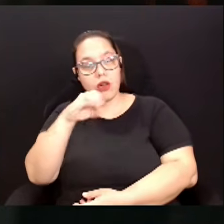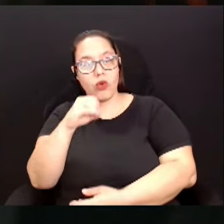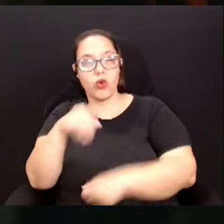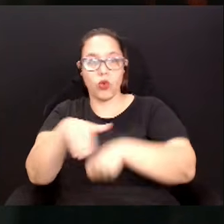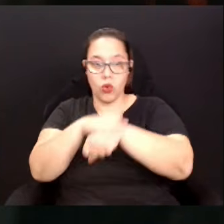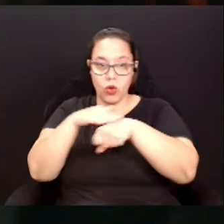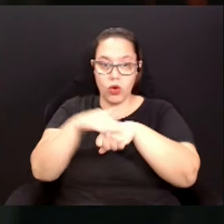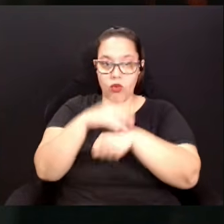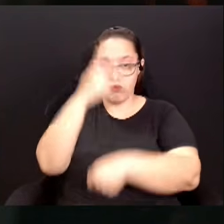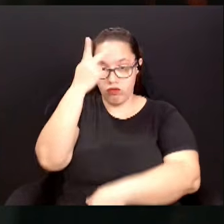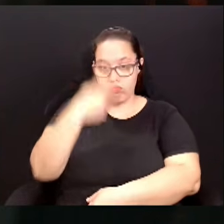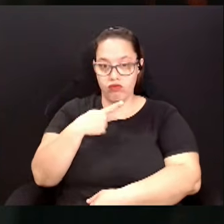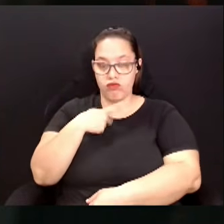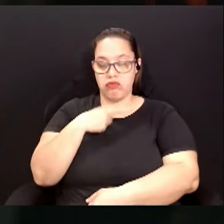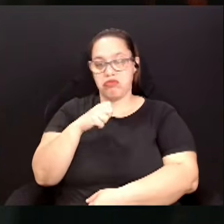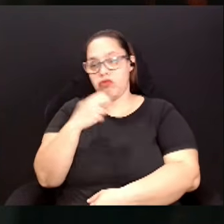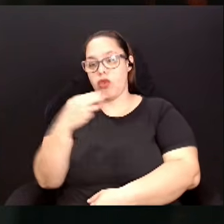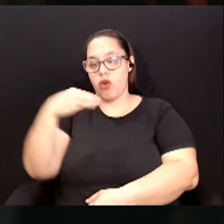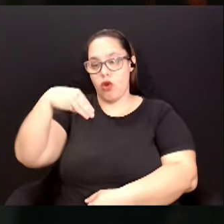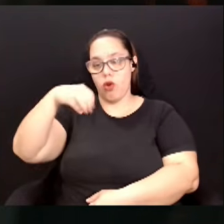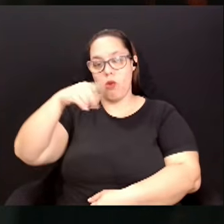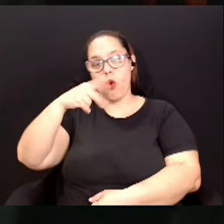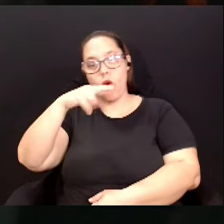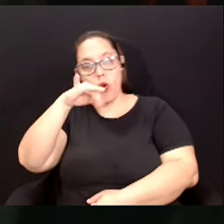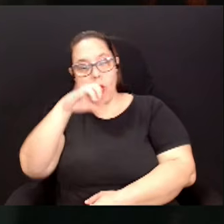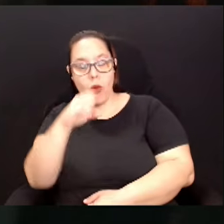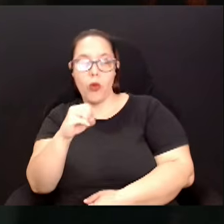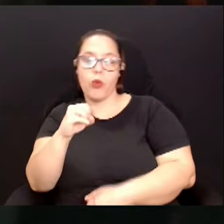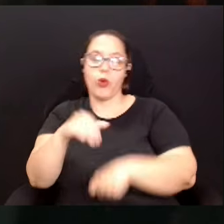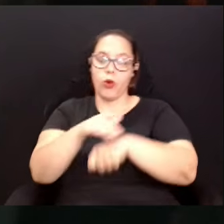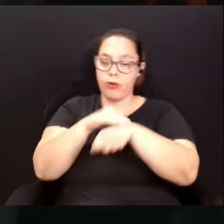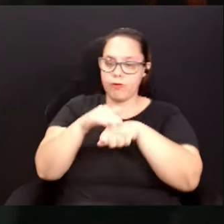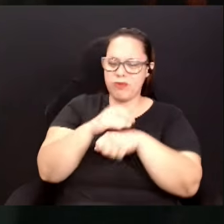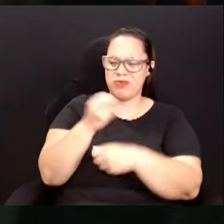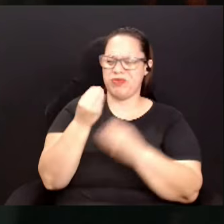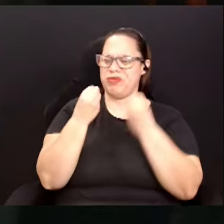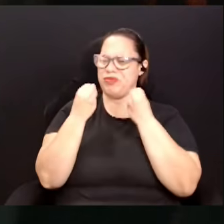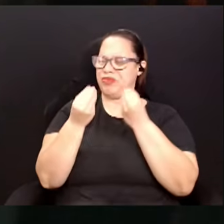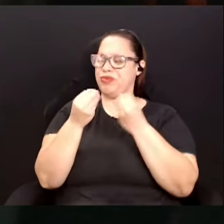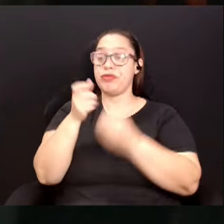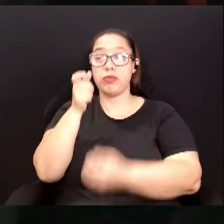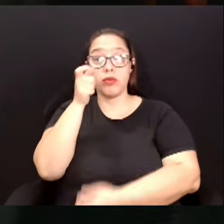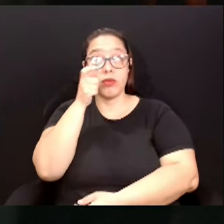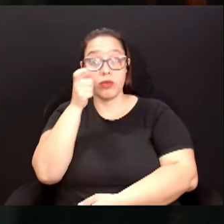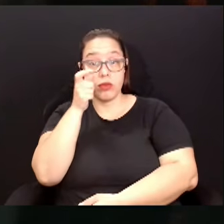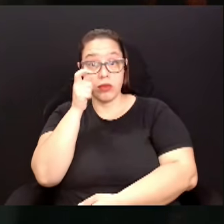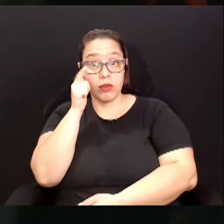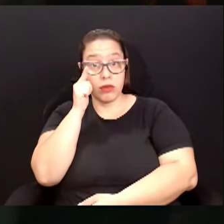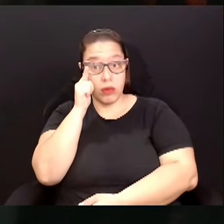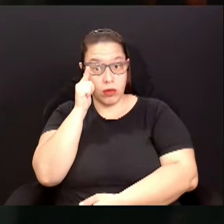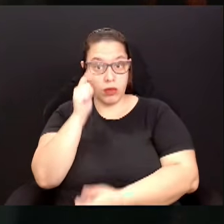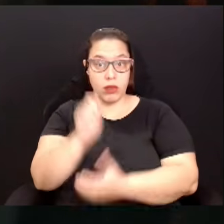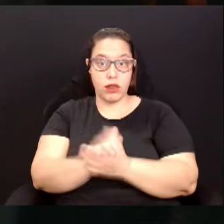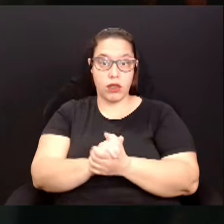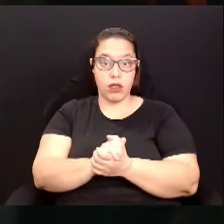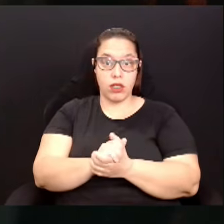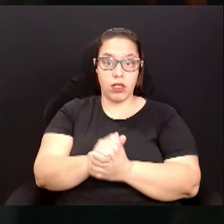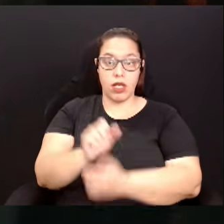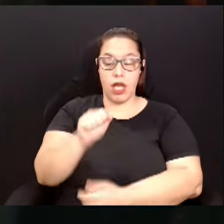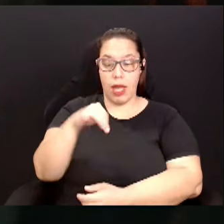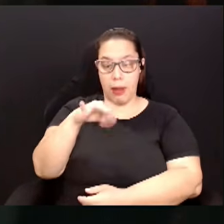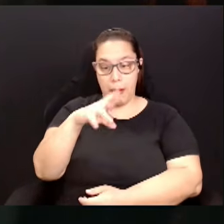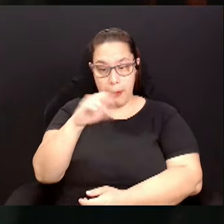conversacional ou monopólio da conversa. Olha só que interessante. A American Psychological